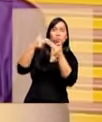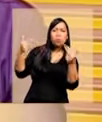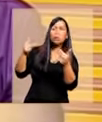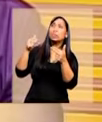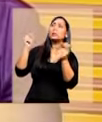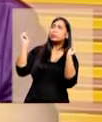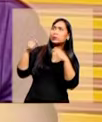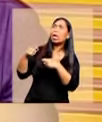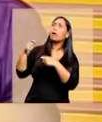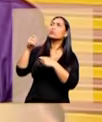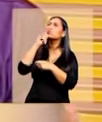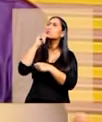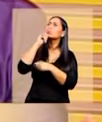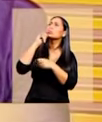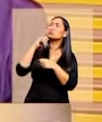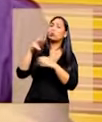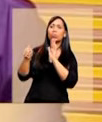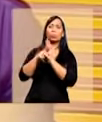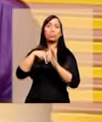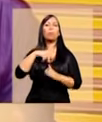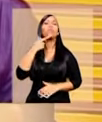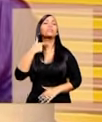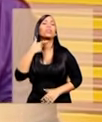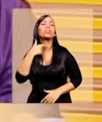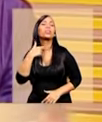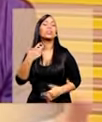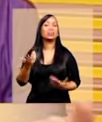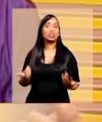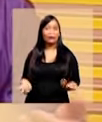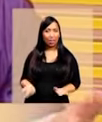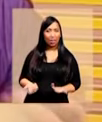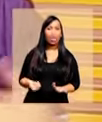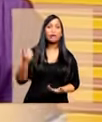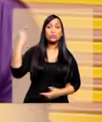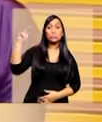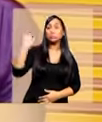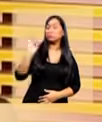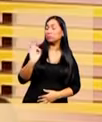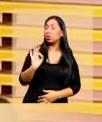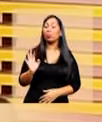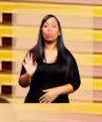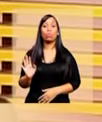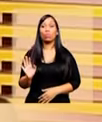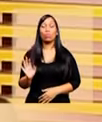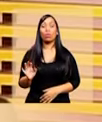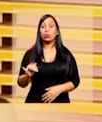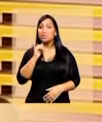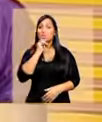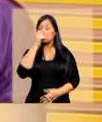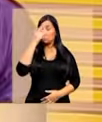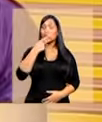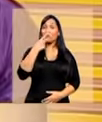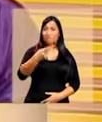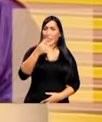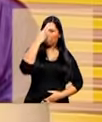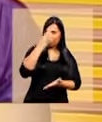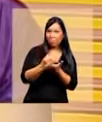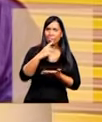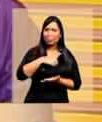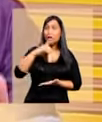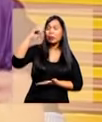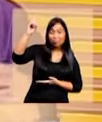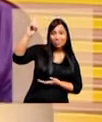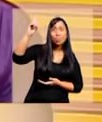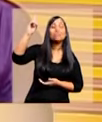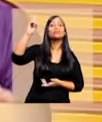um objeto que ele pode manipular ao seu bel prazer ou segundo as suas intenções. Pelo contrário, quando a pessoa diz que tem